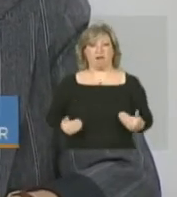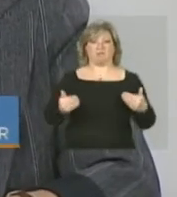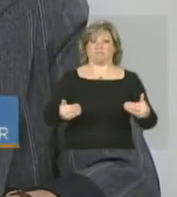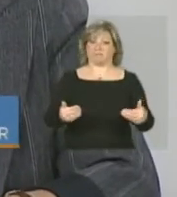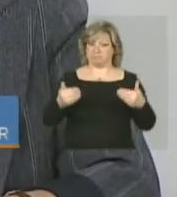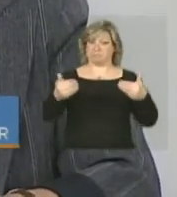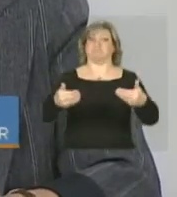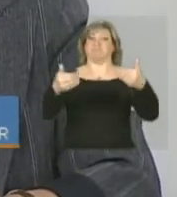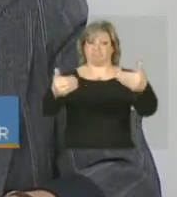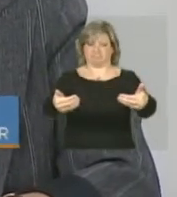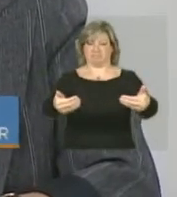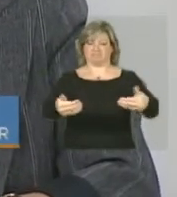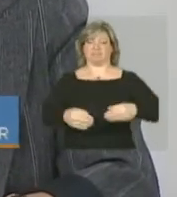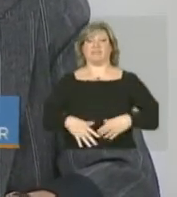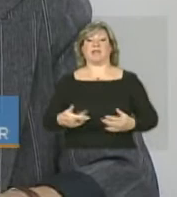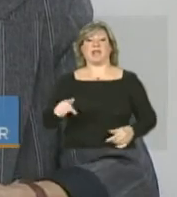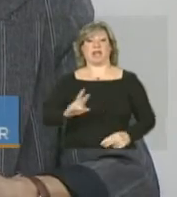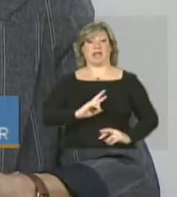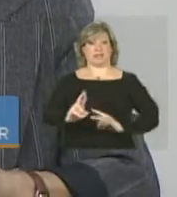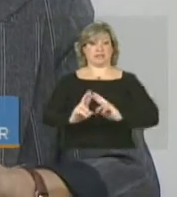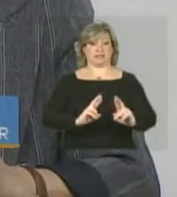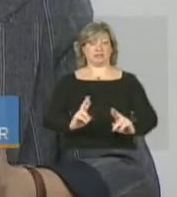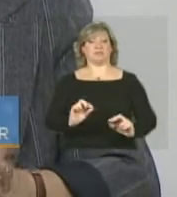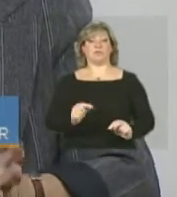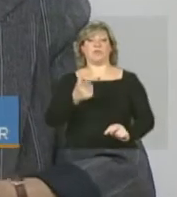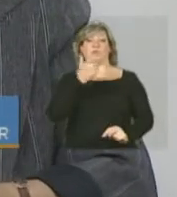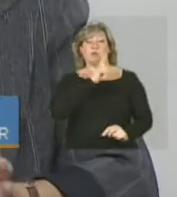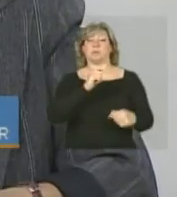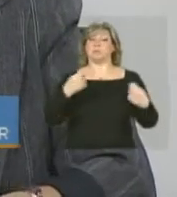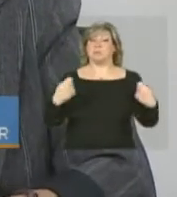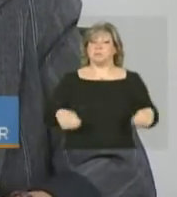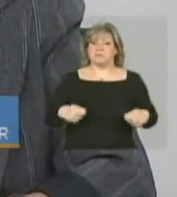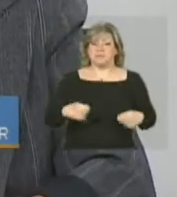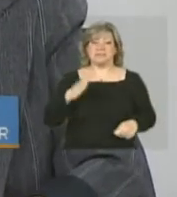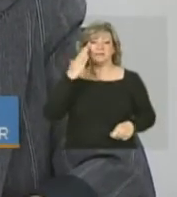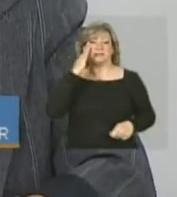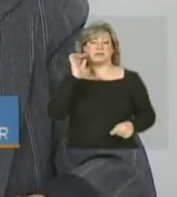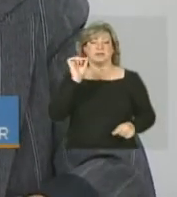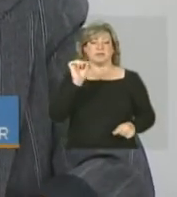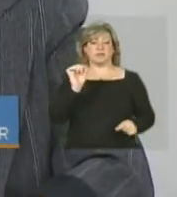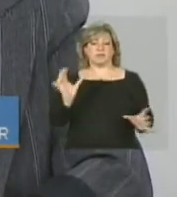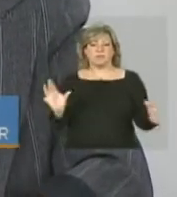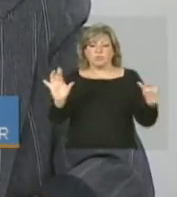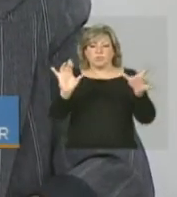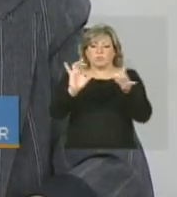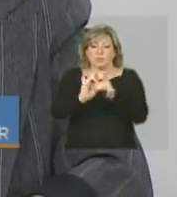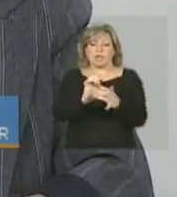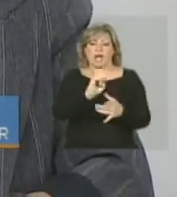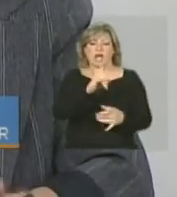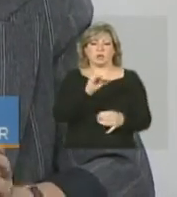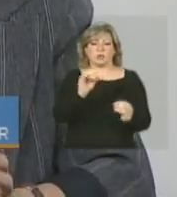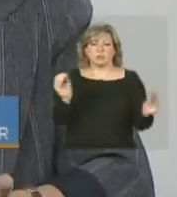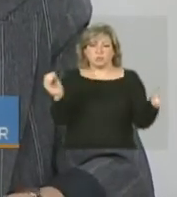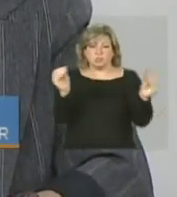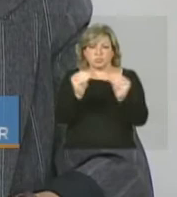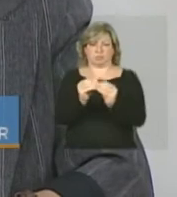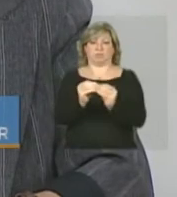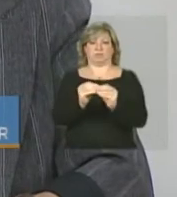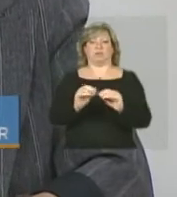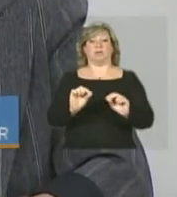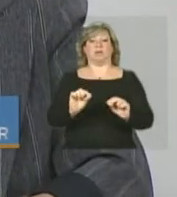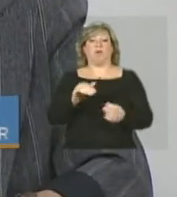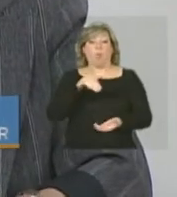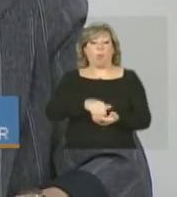avançando. E os resultados, portanto, precisam ser vistos no conjunto dos seus eixos. E, por último, o resultado de